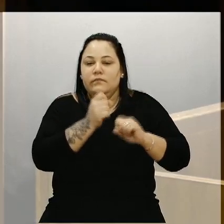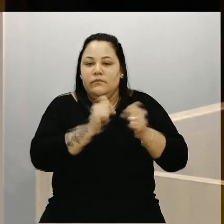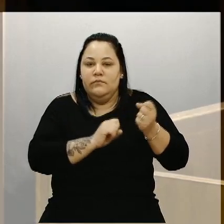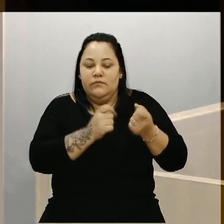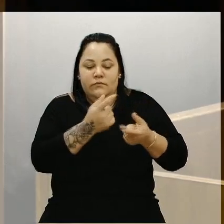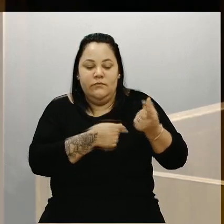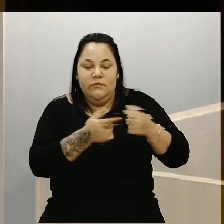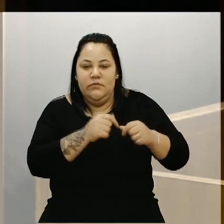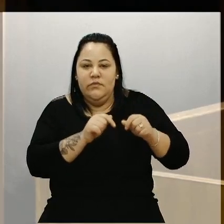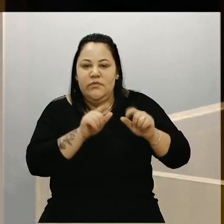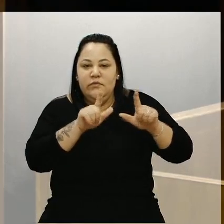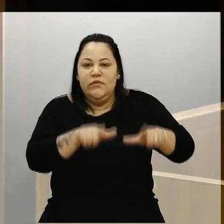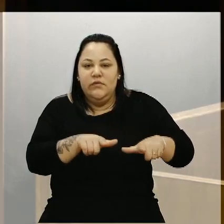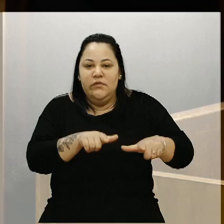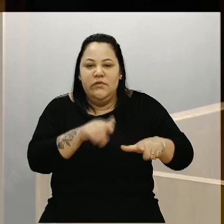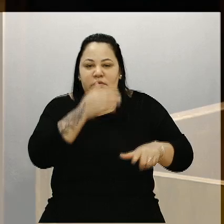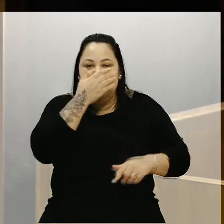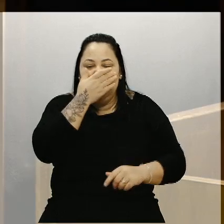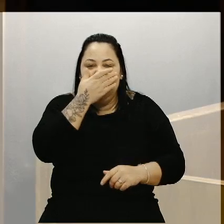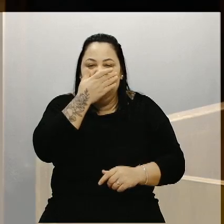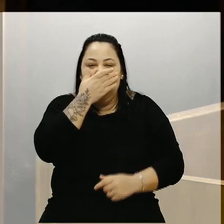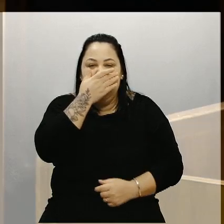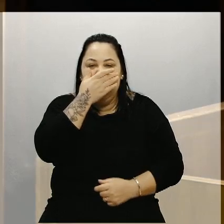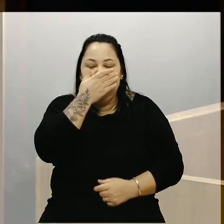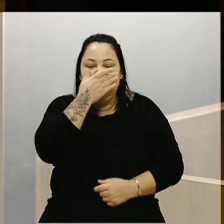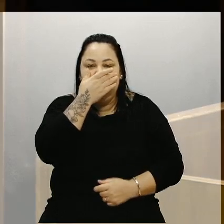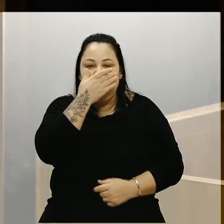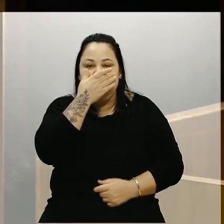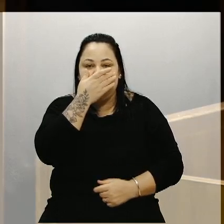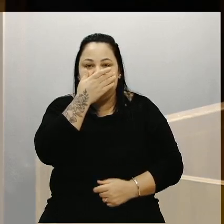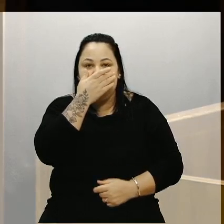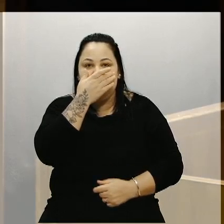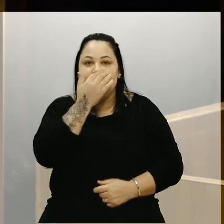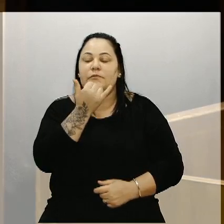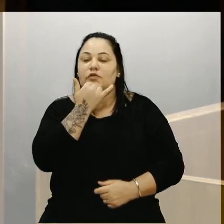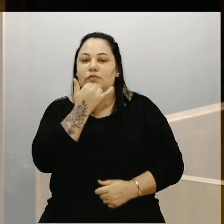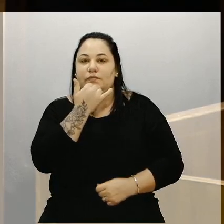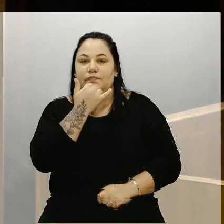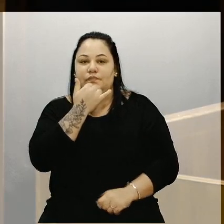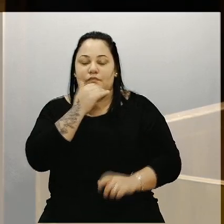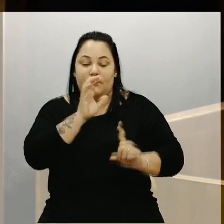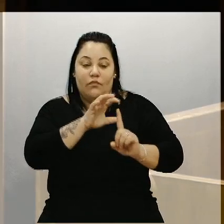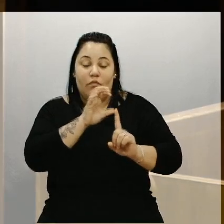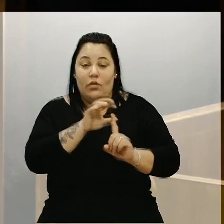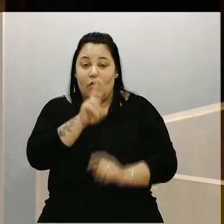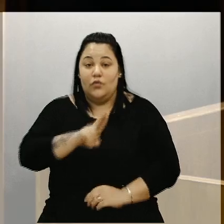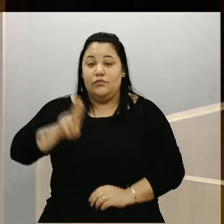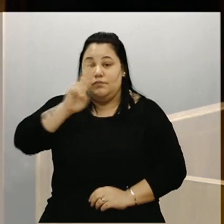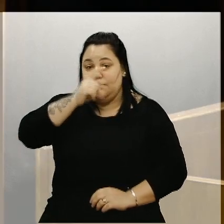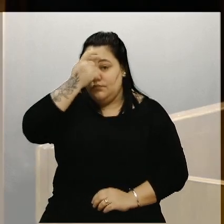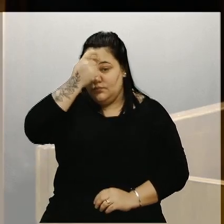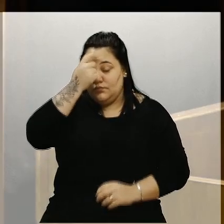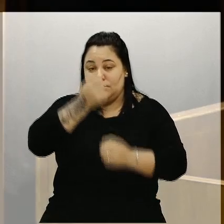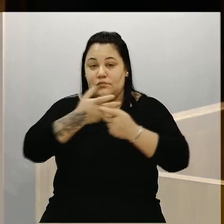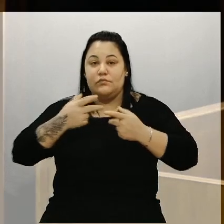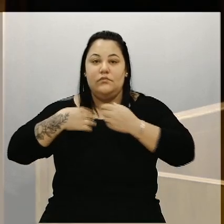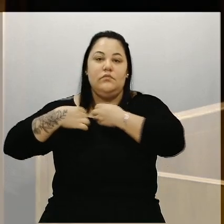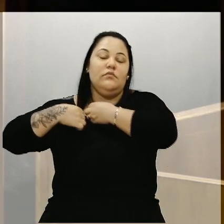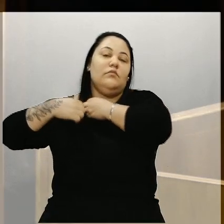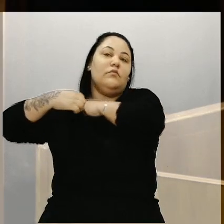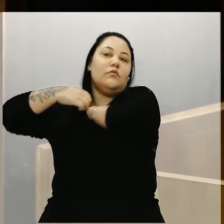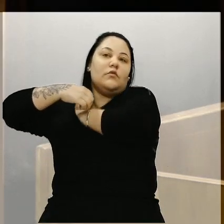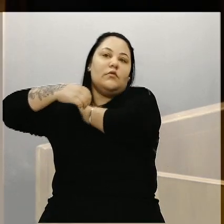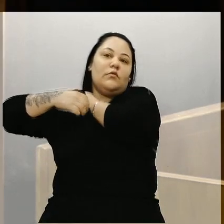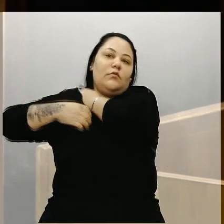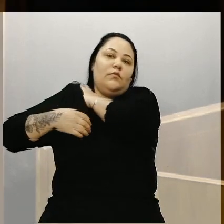a compra de produtos e serviços locais, incentivando o consumo consciente. A instalação dessa frente